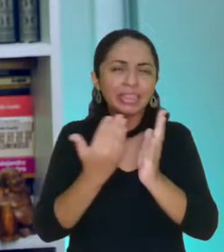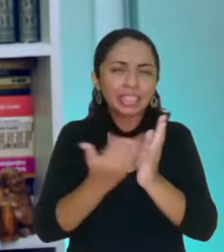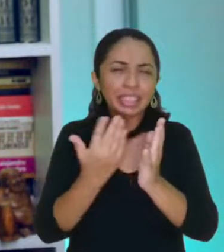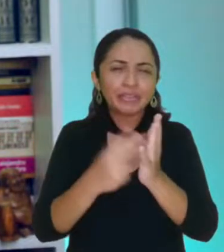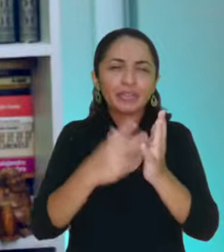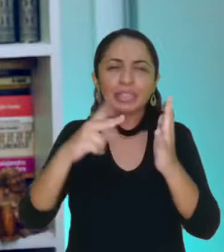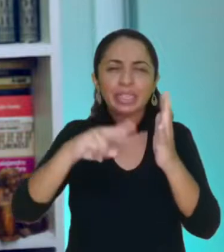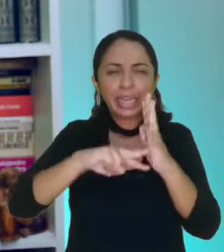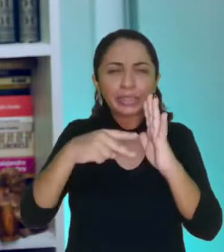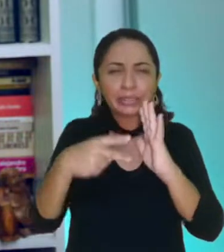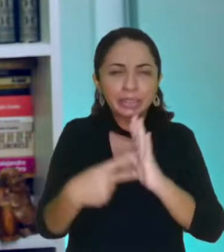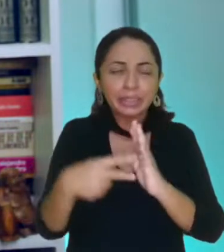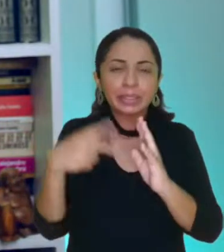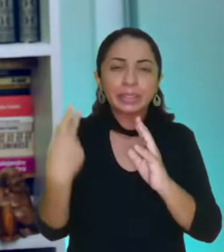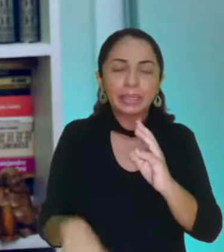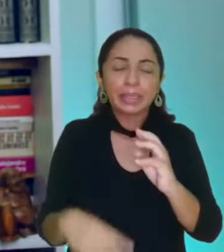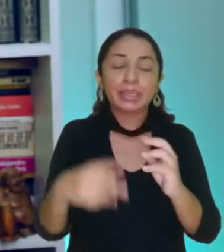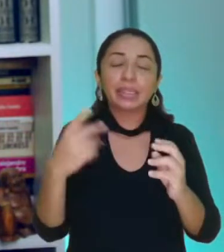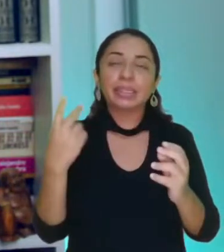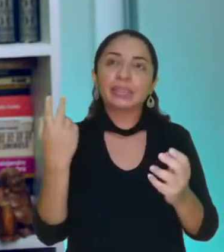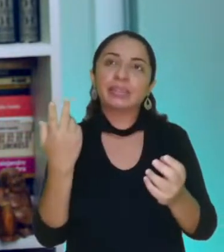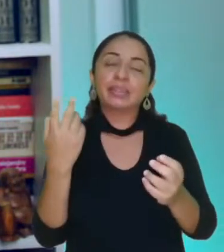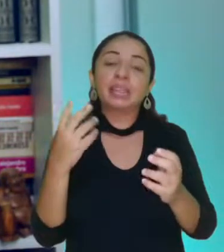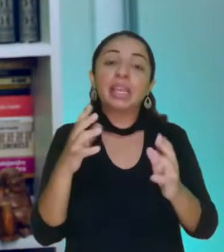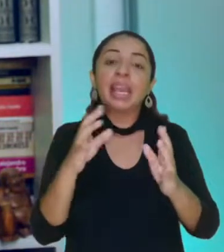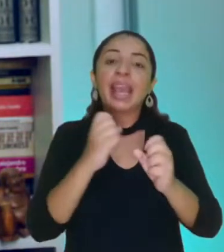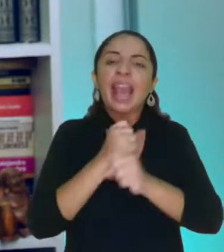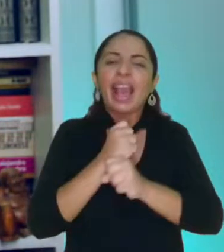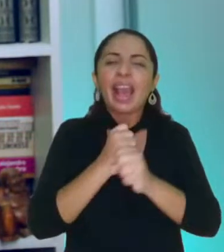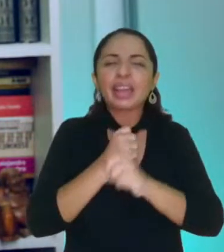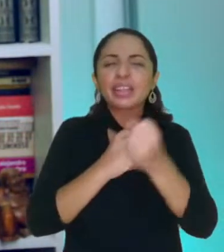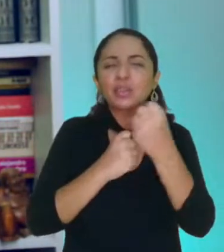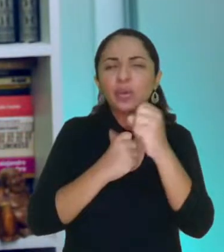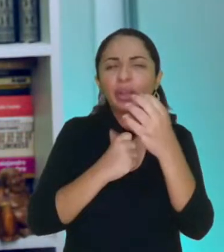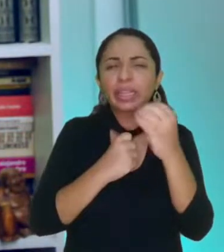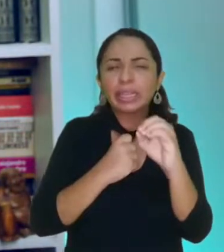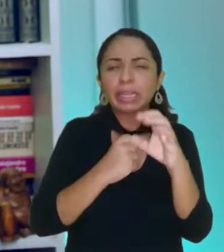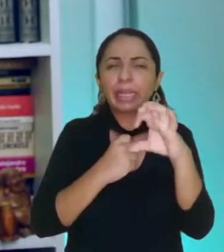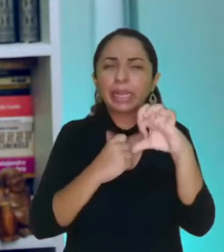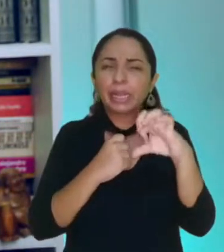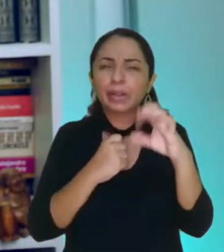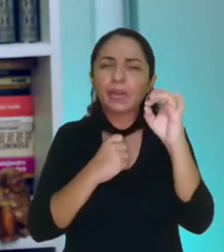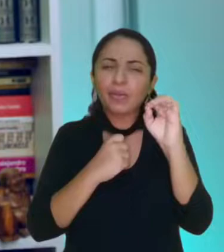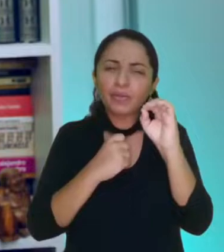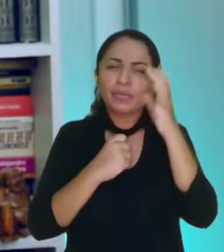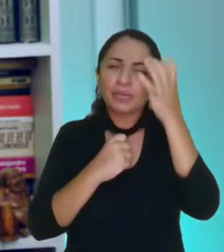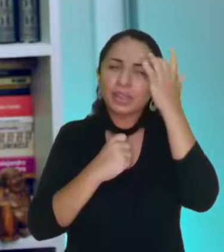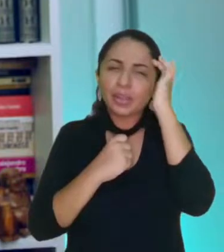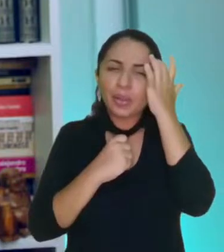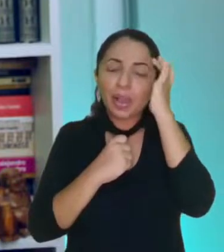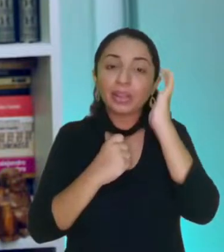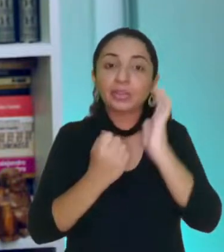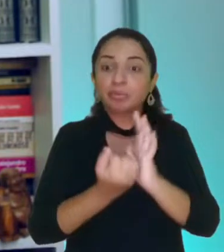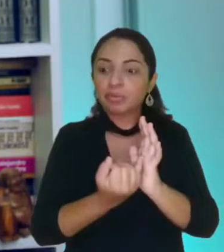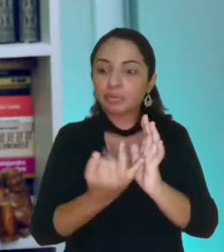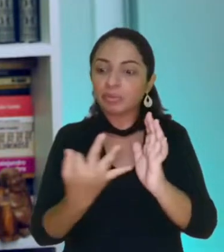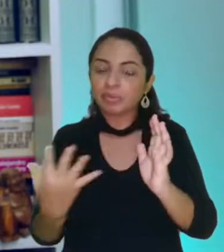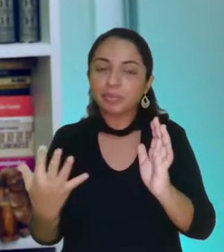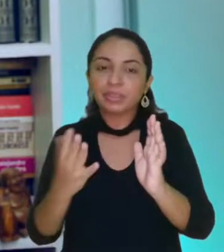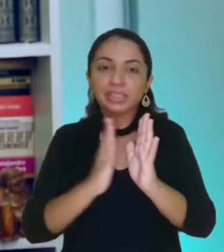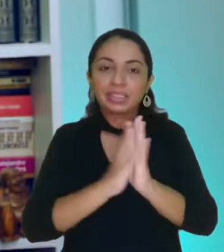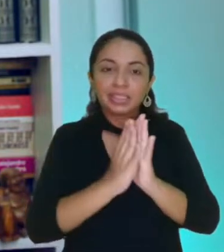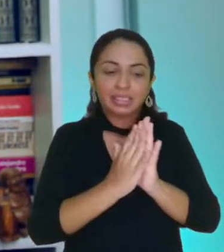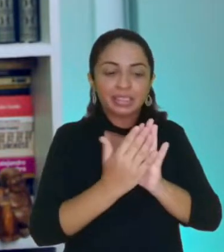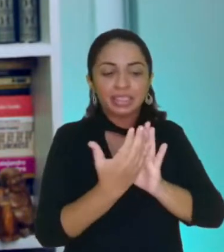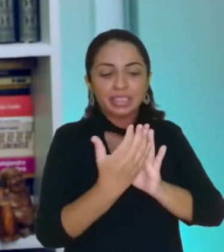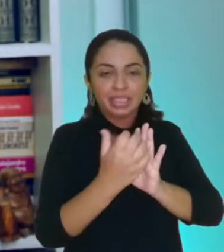E formou muitos desses leitores nos anos 80, nos anos 90. Até acho que os anos 90 ela teve uma versão em capa